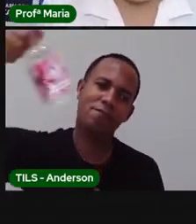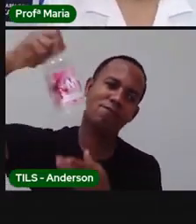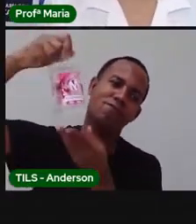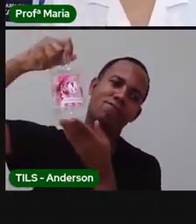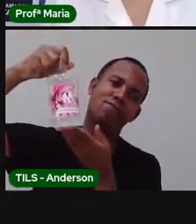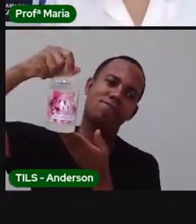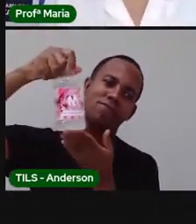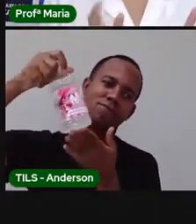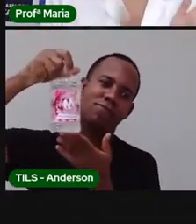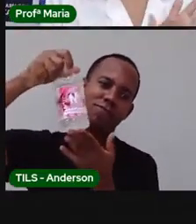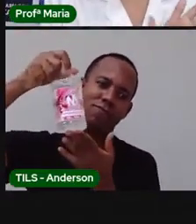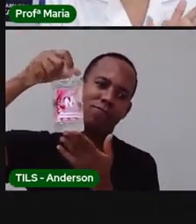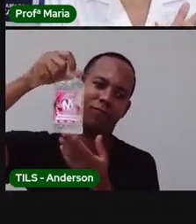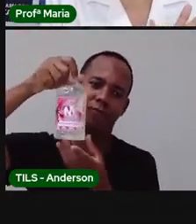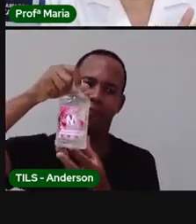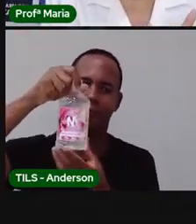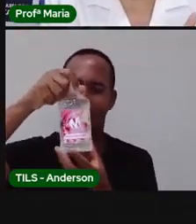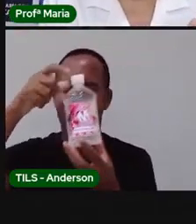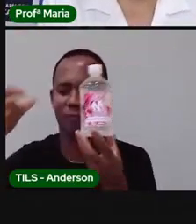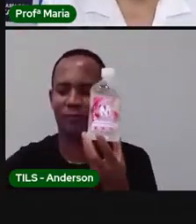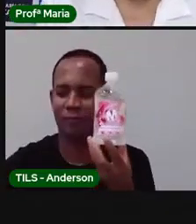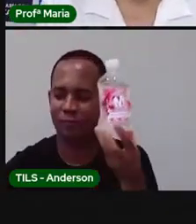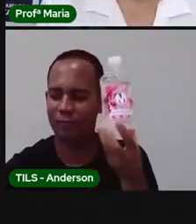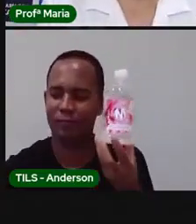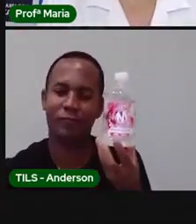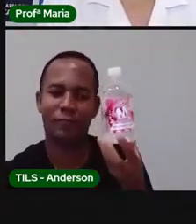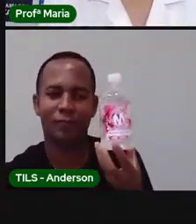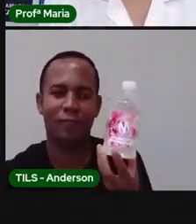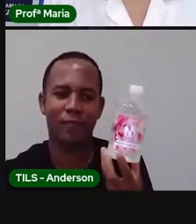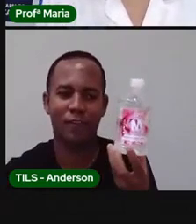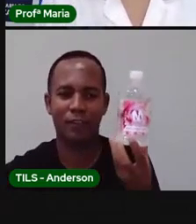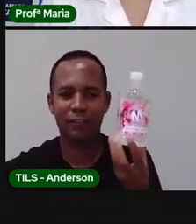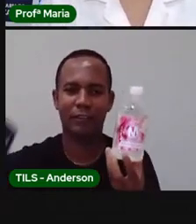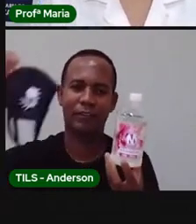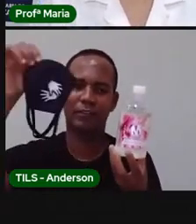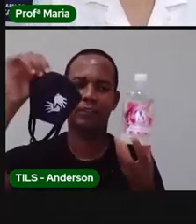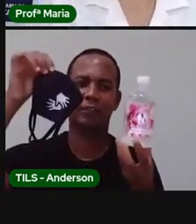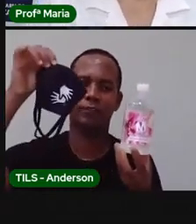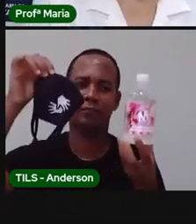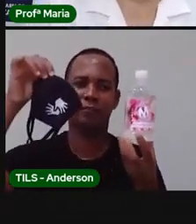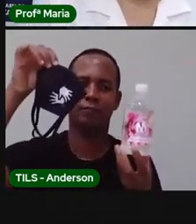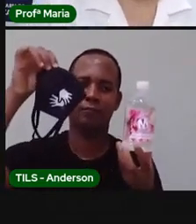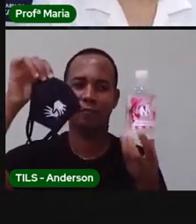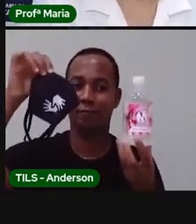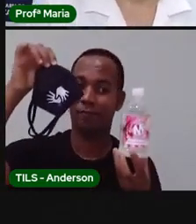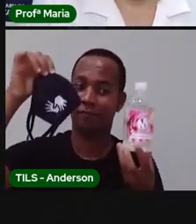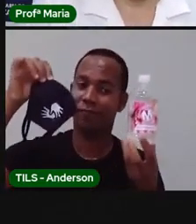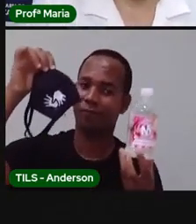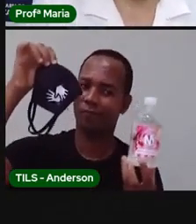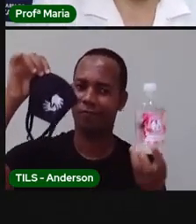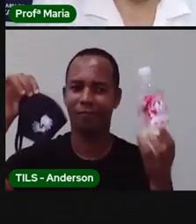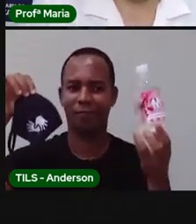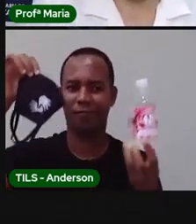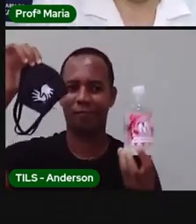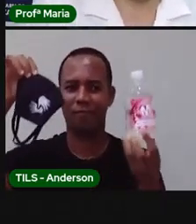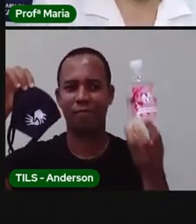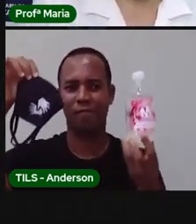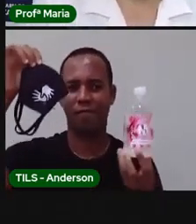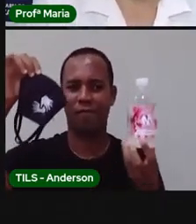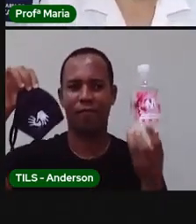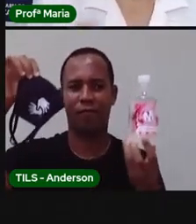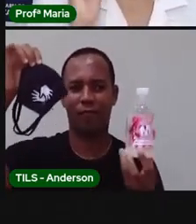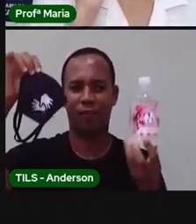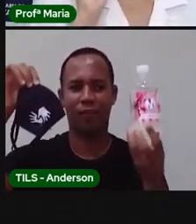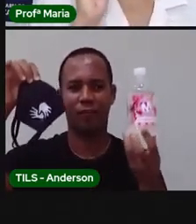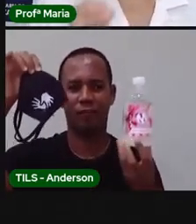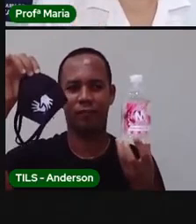gel. Álcool em gel, Anderson. Anderson é o garoto propagando álcool em gel aqui, ó. E usa o que, Anderson? Máscara. A máscara